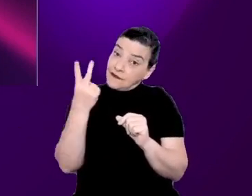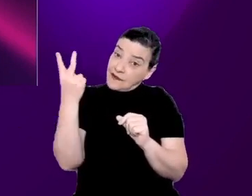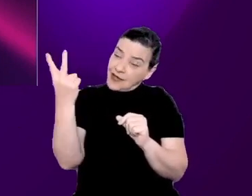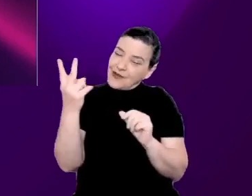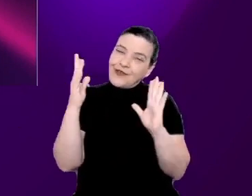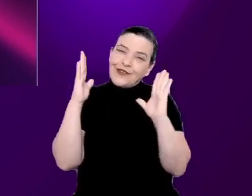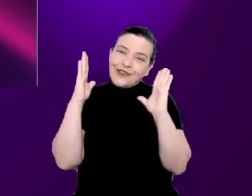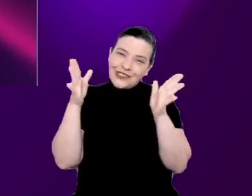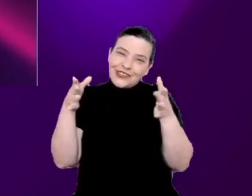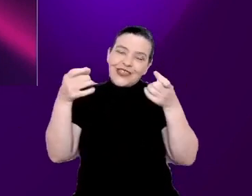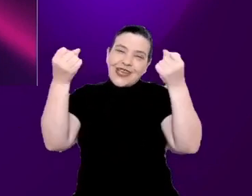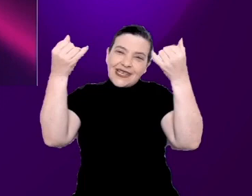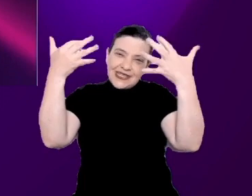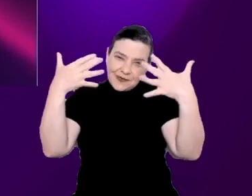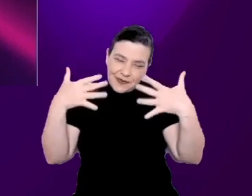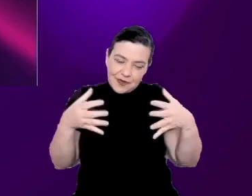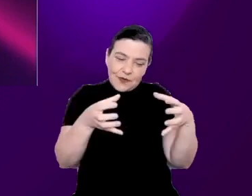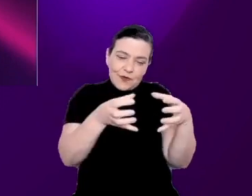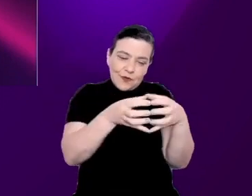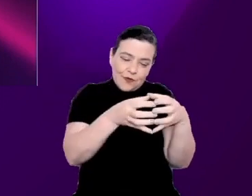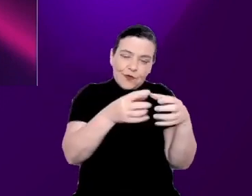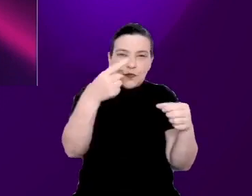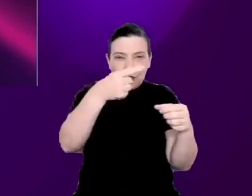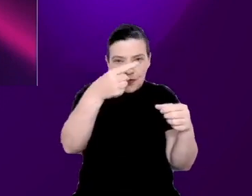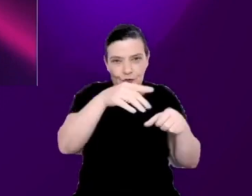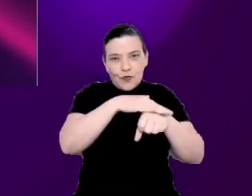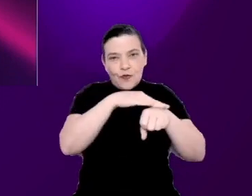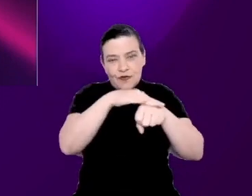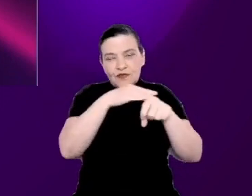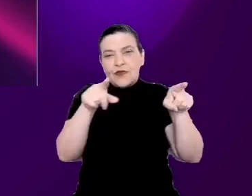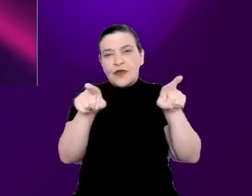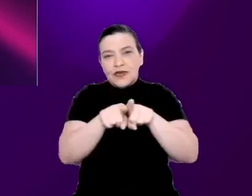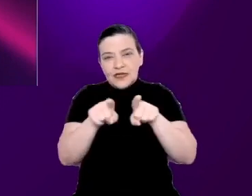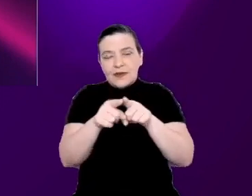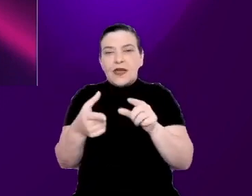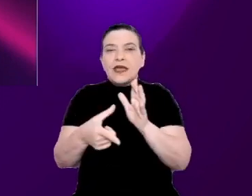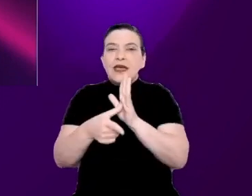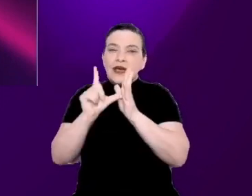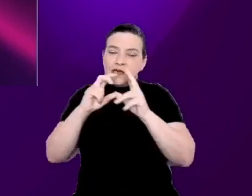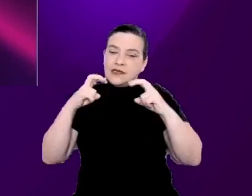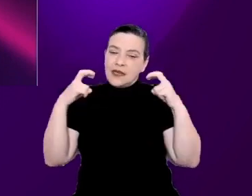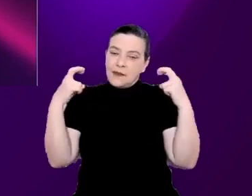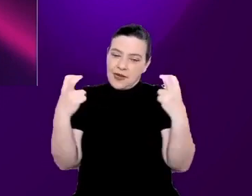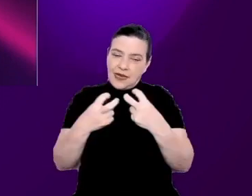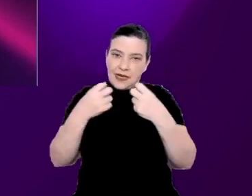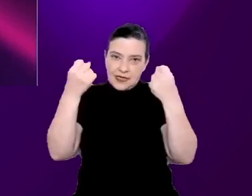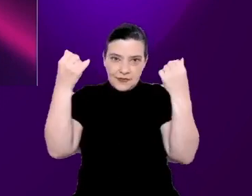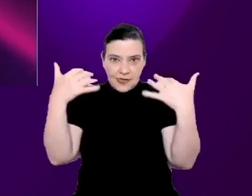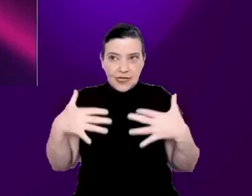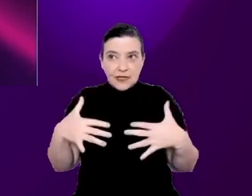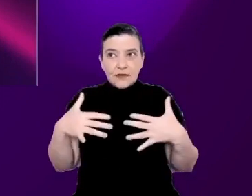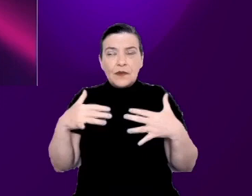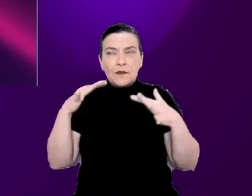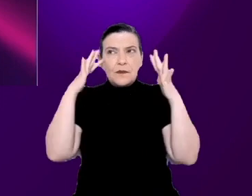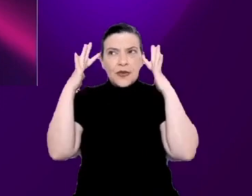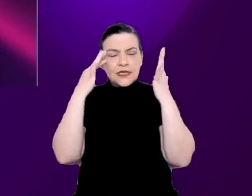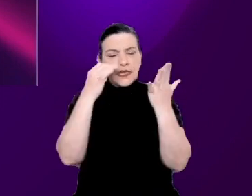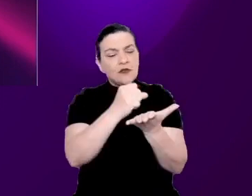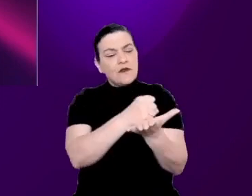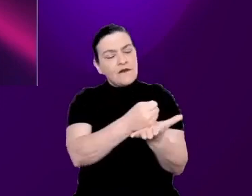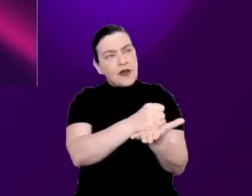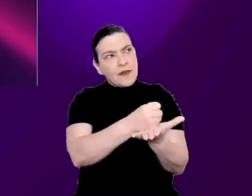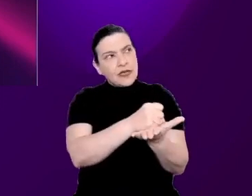viu na primeira mesa e também na plenária falando, né. Então, pensando que o farmacêutico